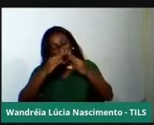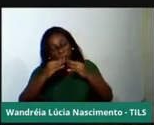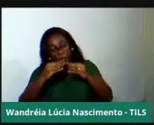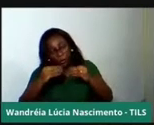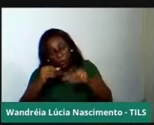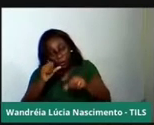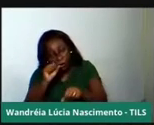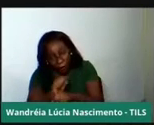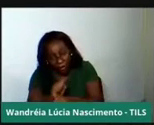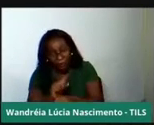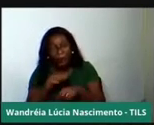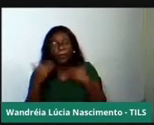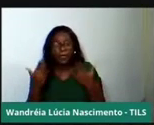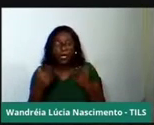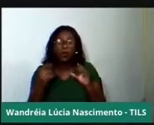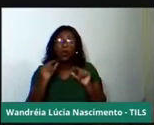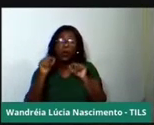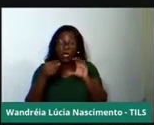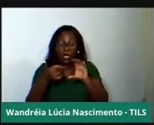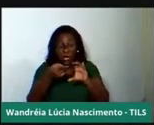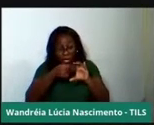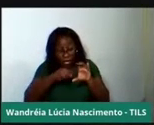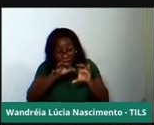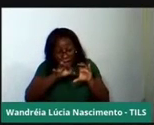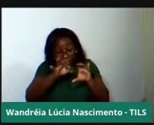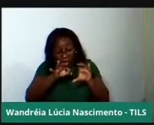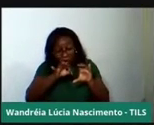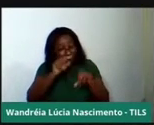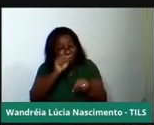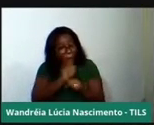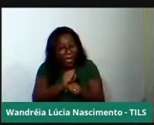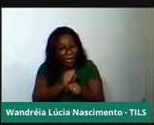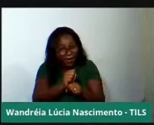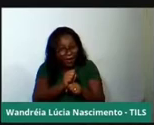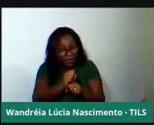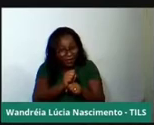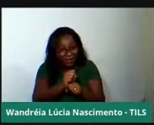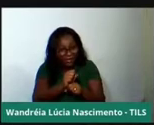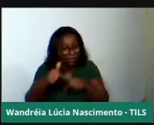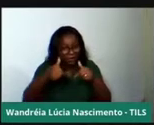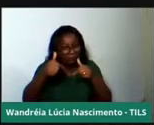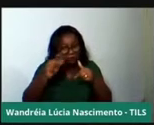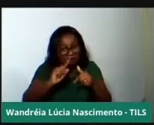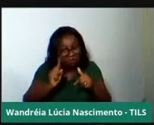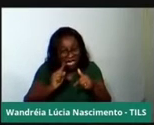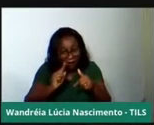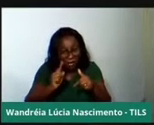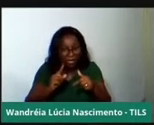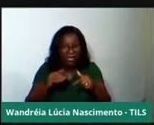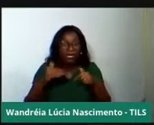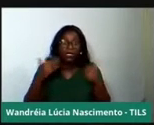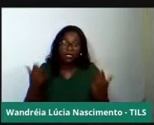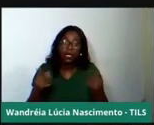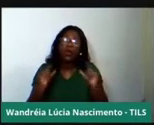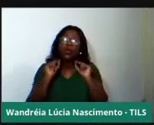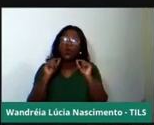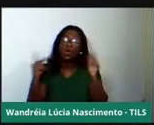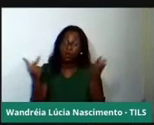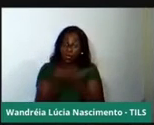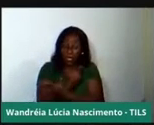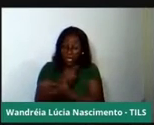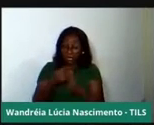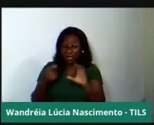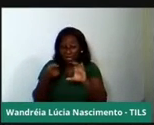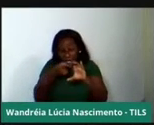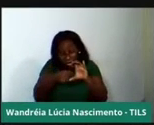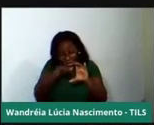células endoteliais, elas tendem a ficar disfuncionais, essa camada disfuncional, no caso. E junto com essa queda na função endotelial,